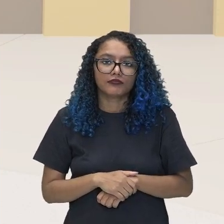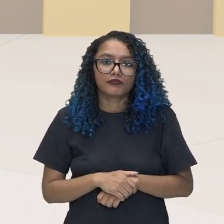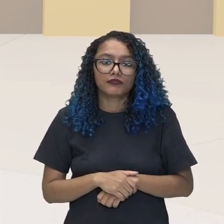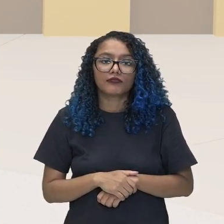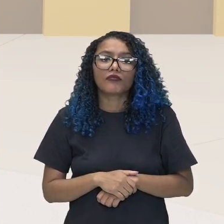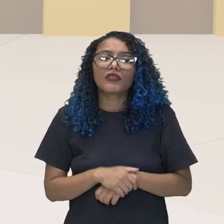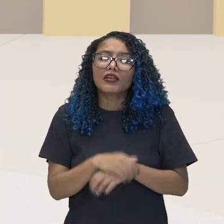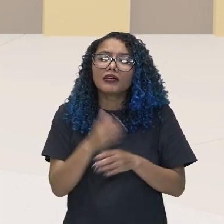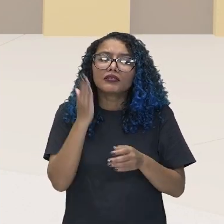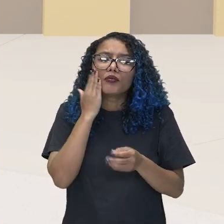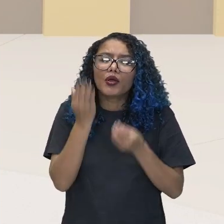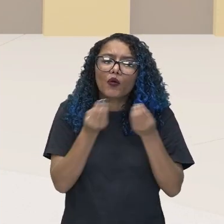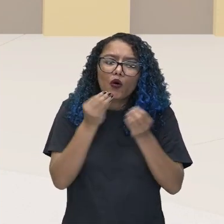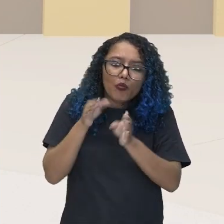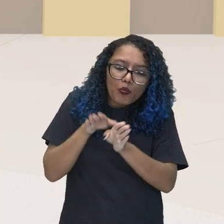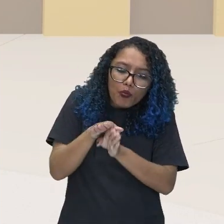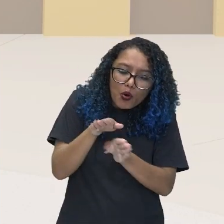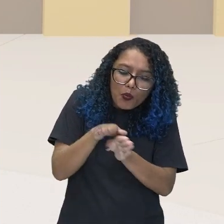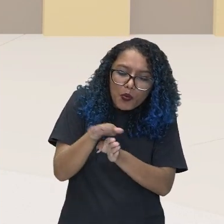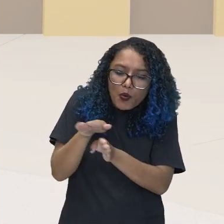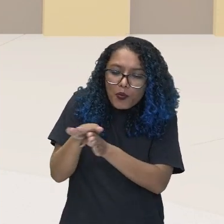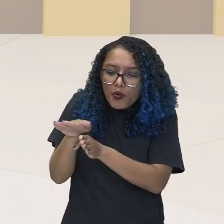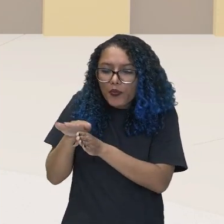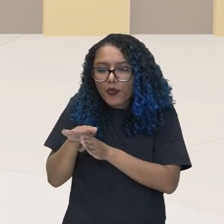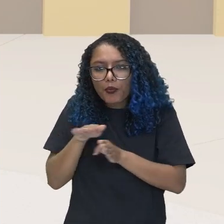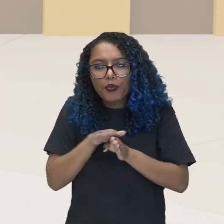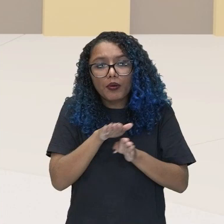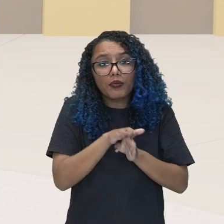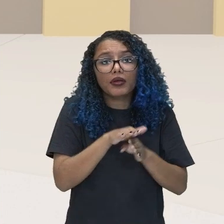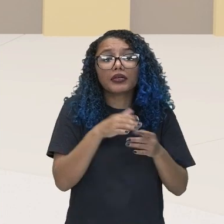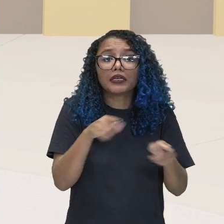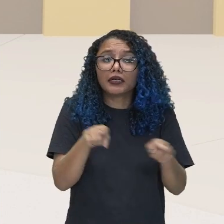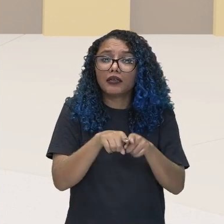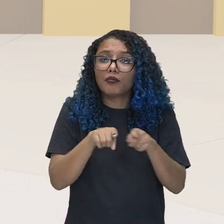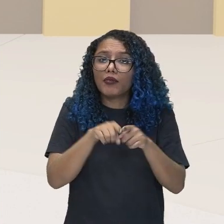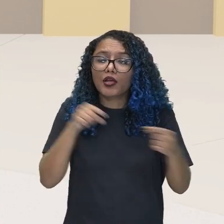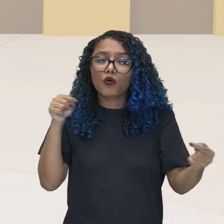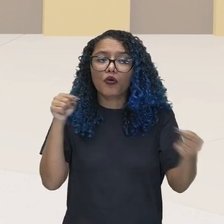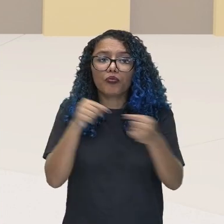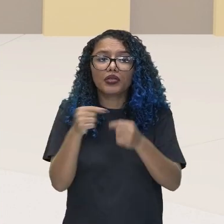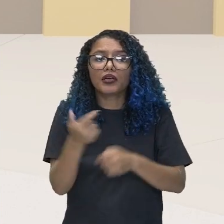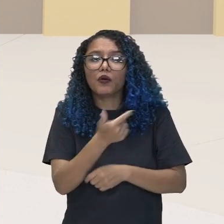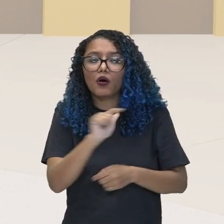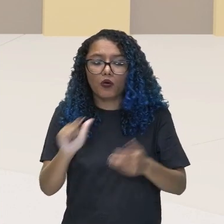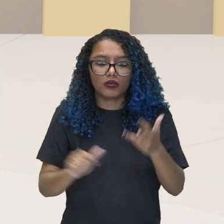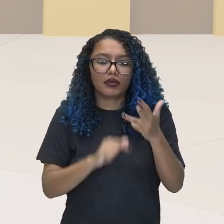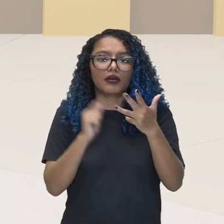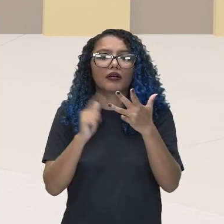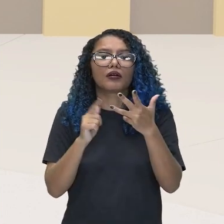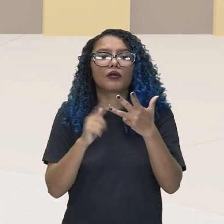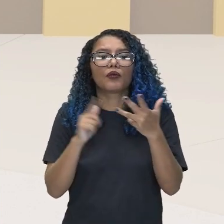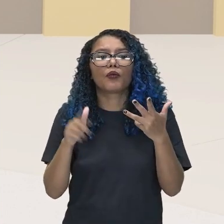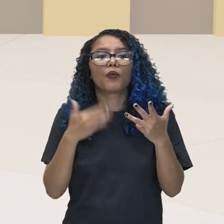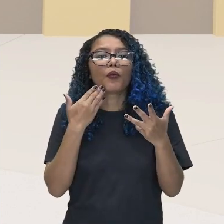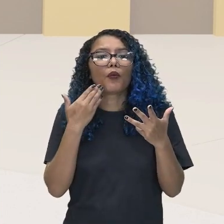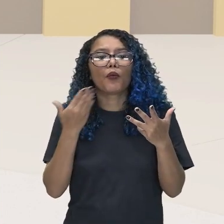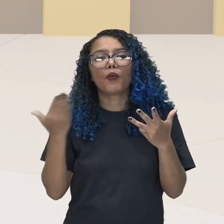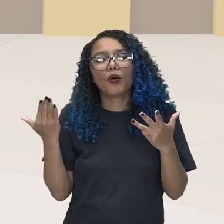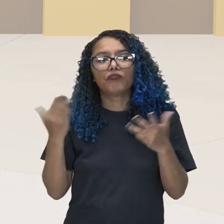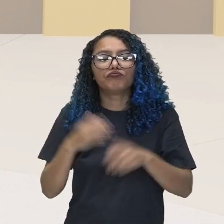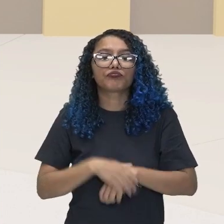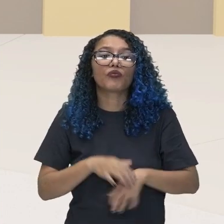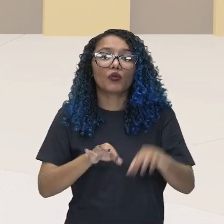orientar. E aí, isso dá o gancho para a nossa quarta habilidade do futuro, que é